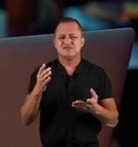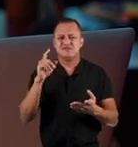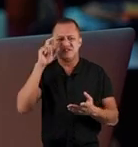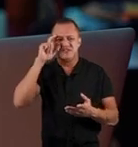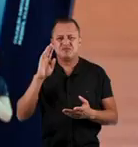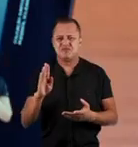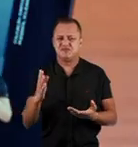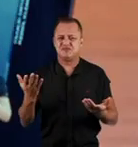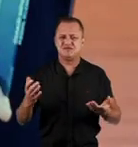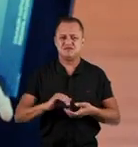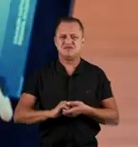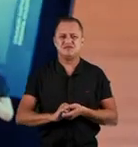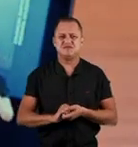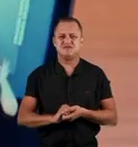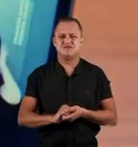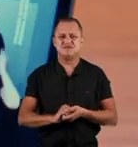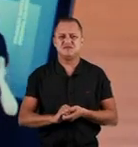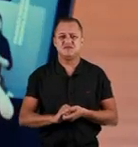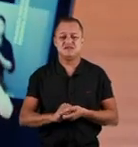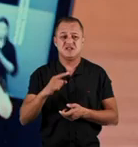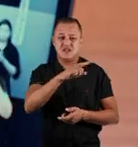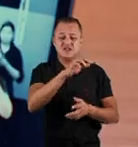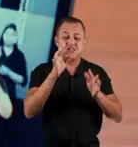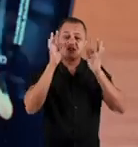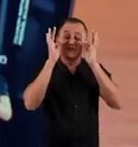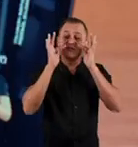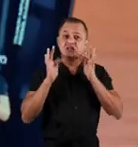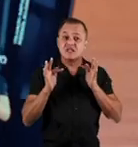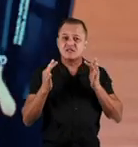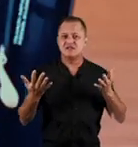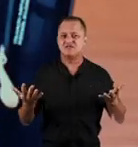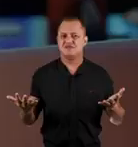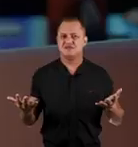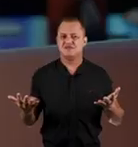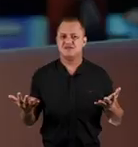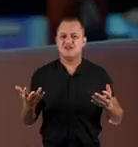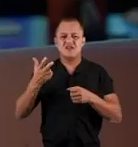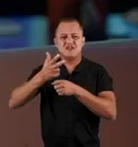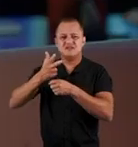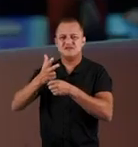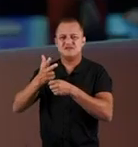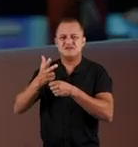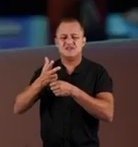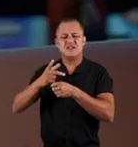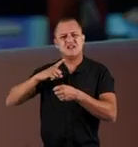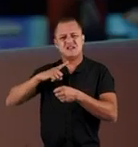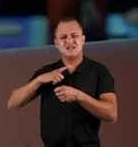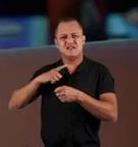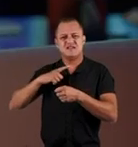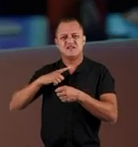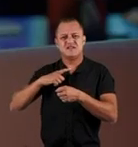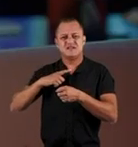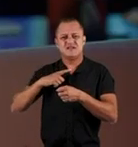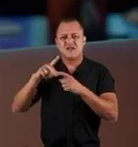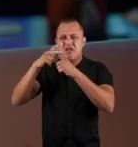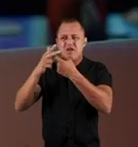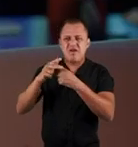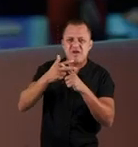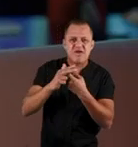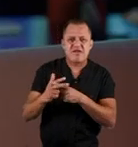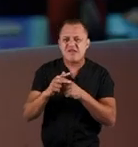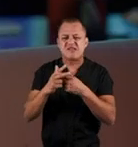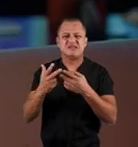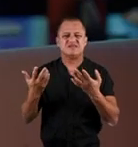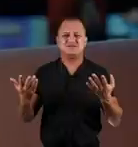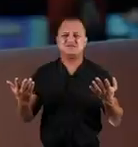fazendo contra mim Eu depus como testemunha ch Esse vídeo é um vídeo cheio de manipulações